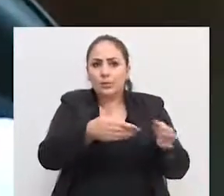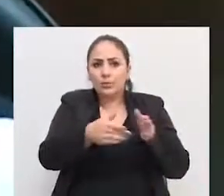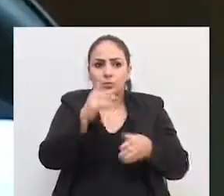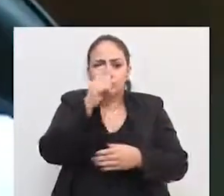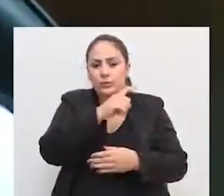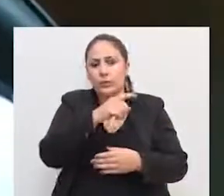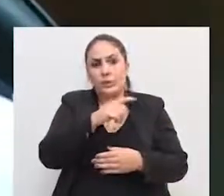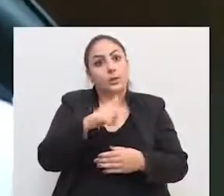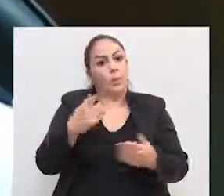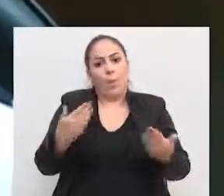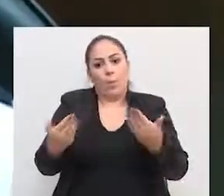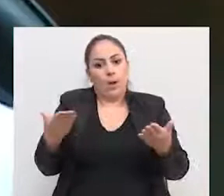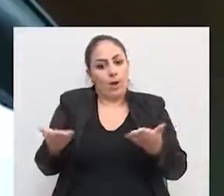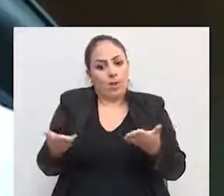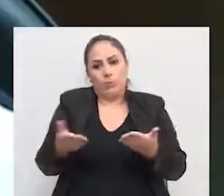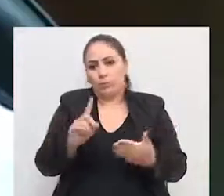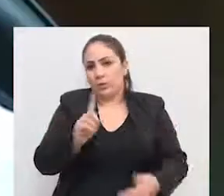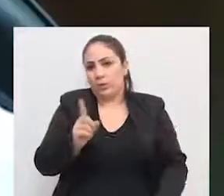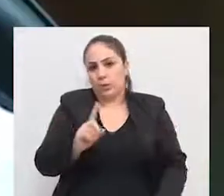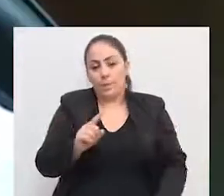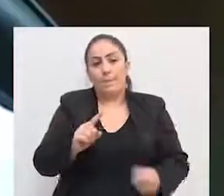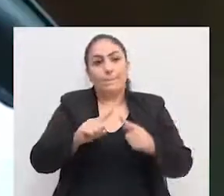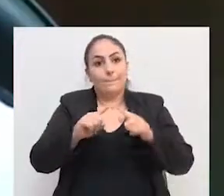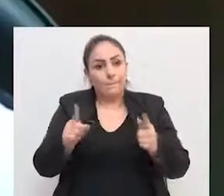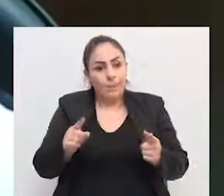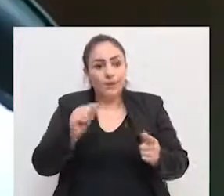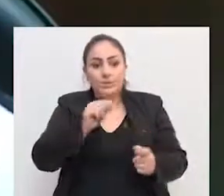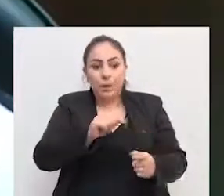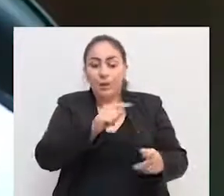difícil. Não se compara com o que é hoje, né?